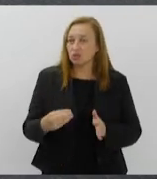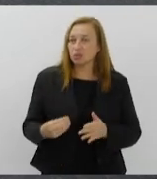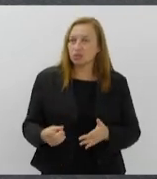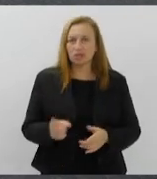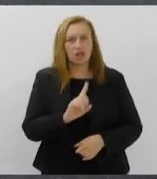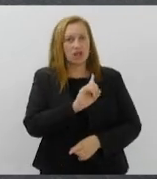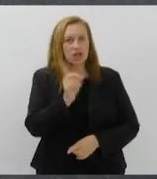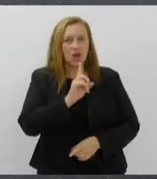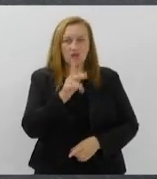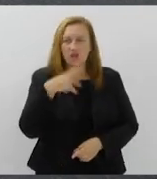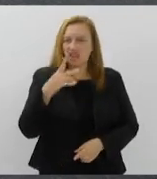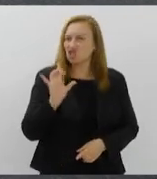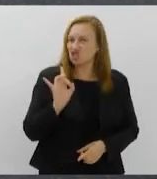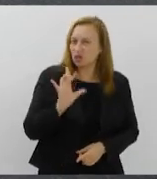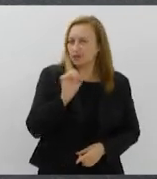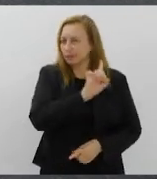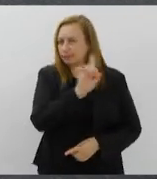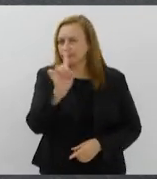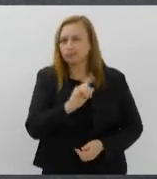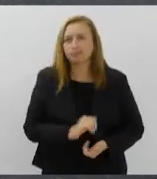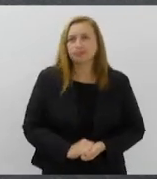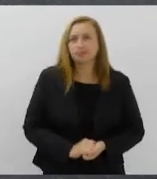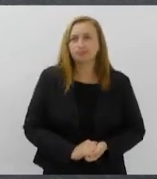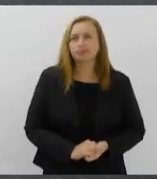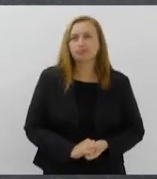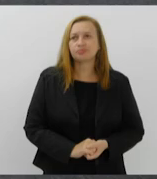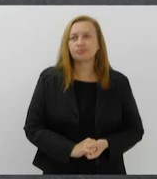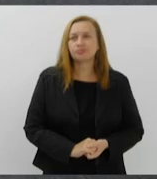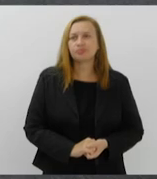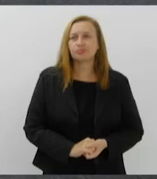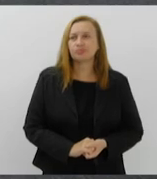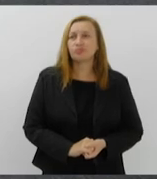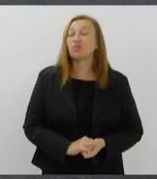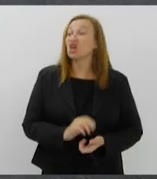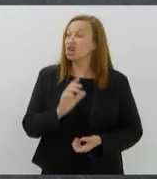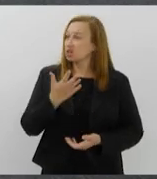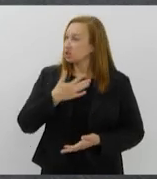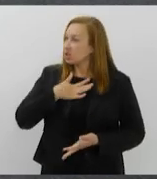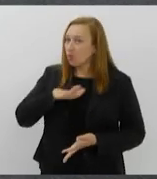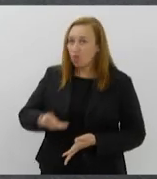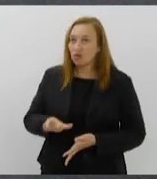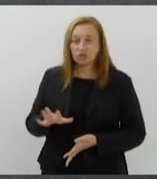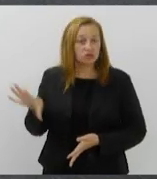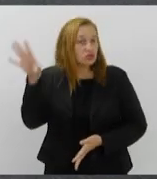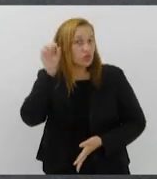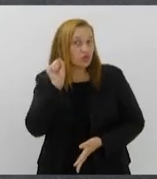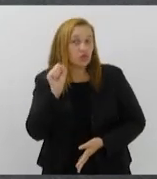mais falarão sozinho e já se incomodam com isso.